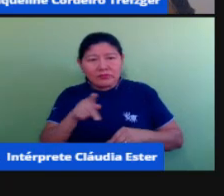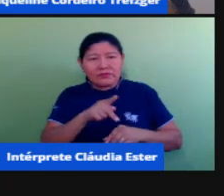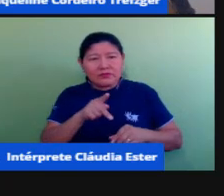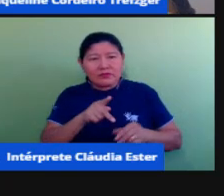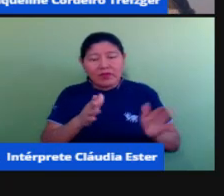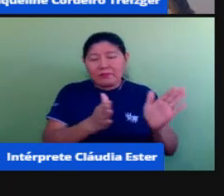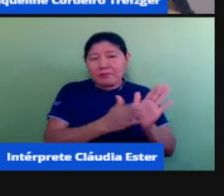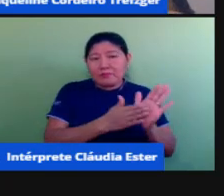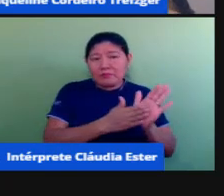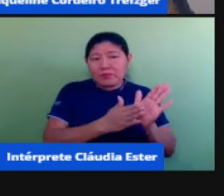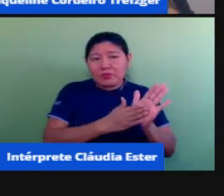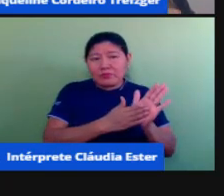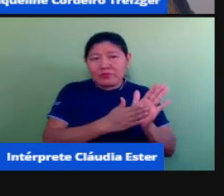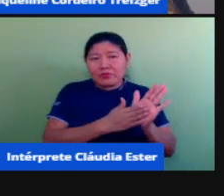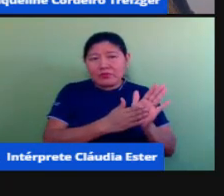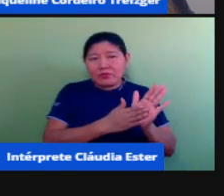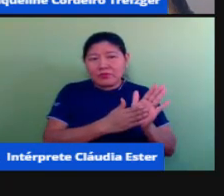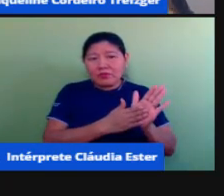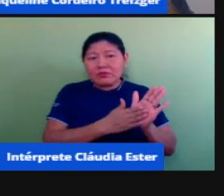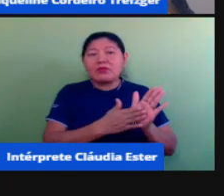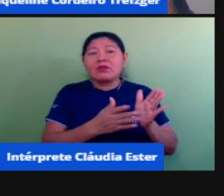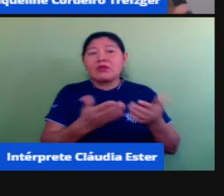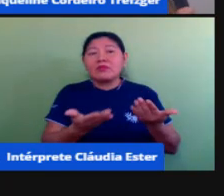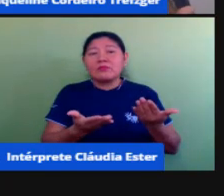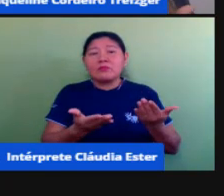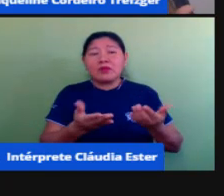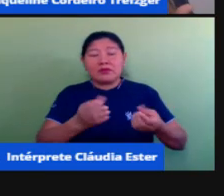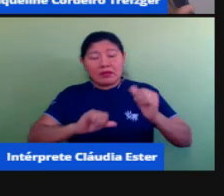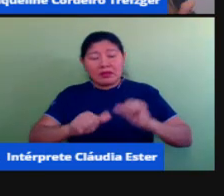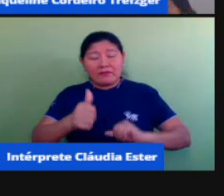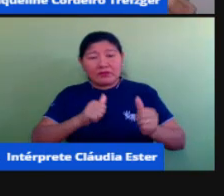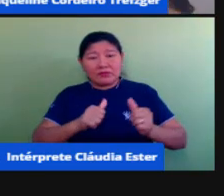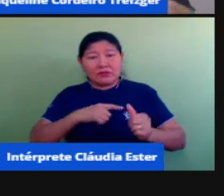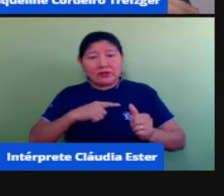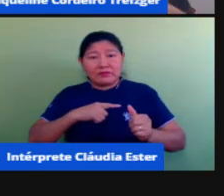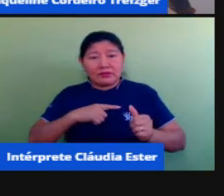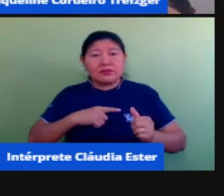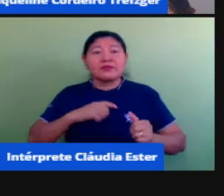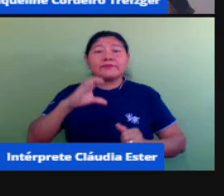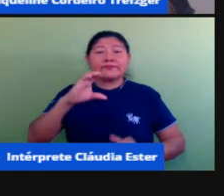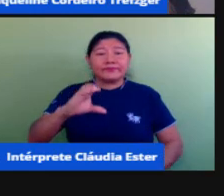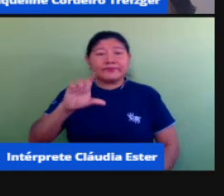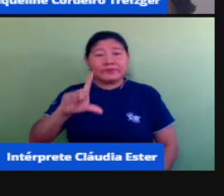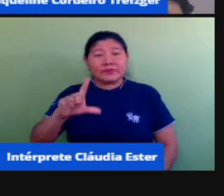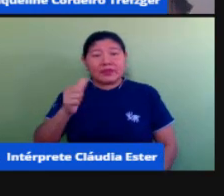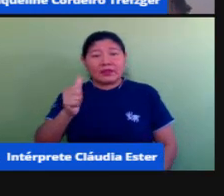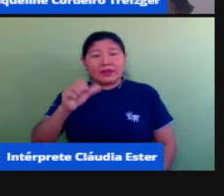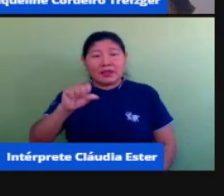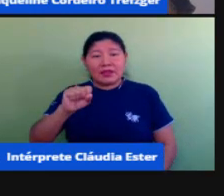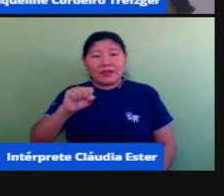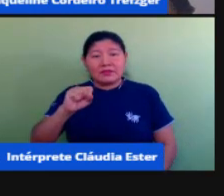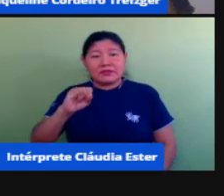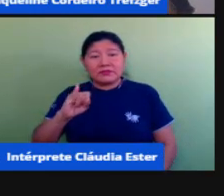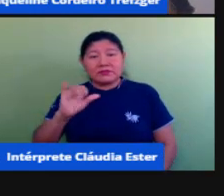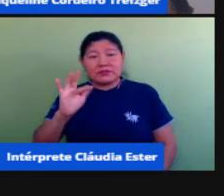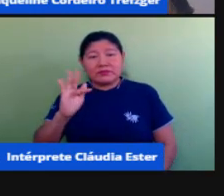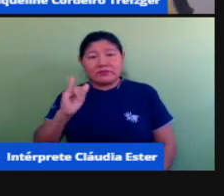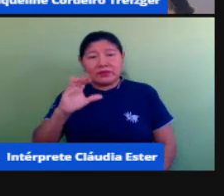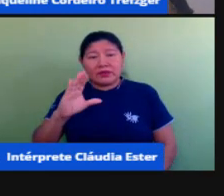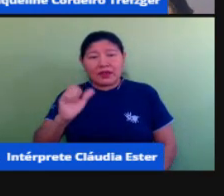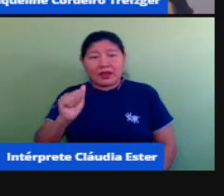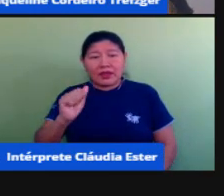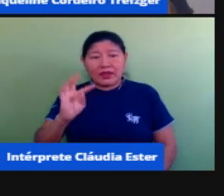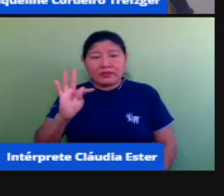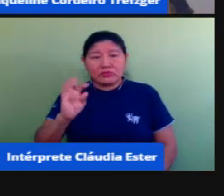propondo um distanciamento de qualquer sistema avaliativo classificatório. Nesse momento que nós estamos vivendo, cabe ressaltar que a